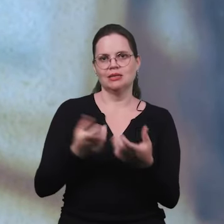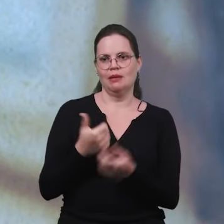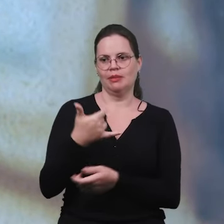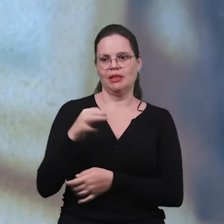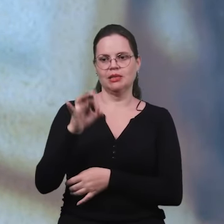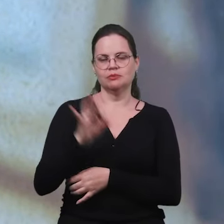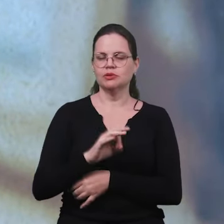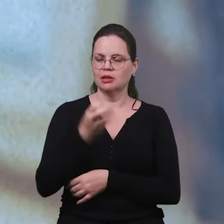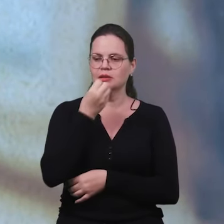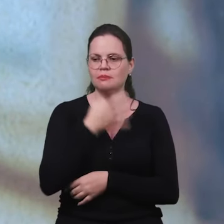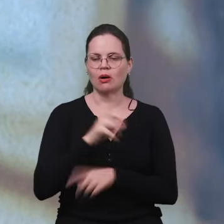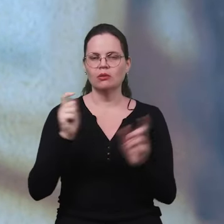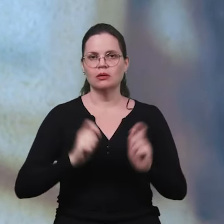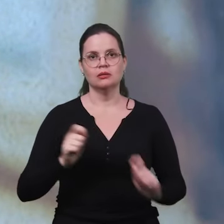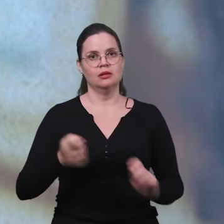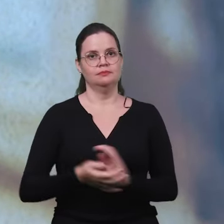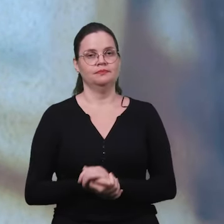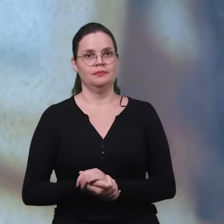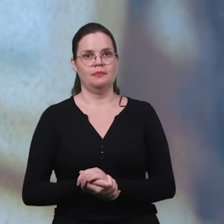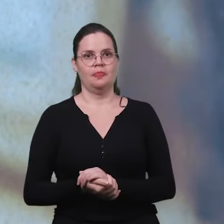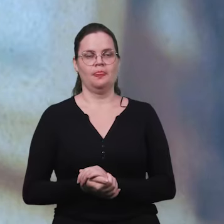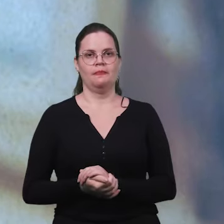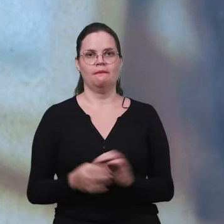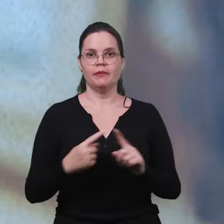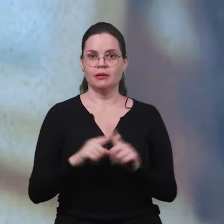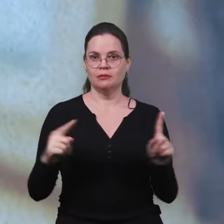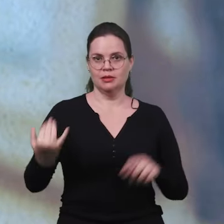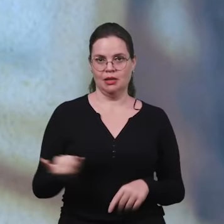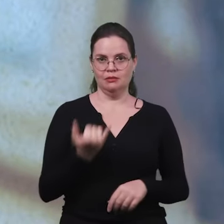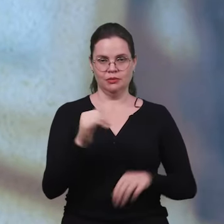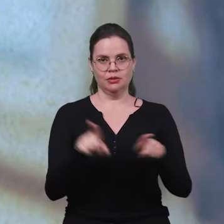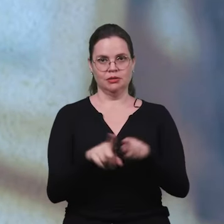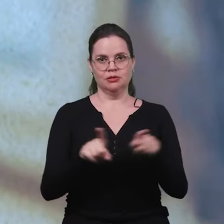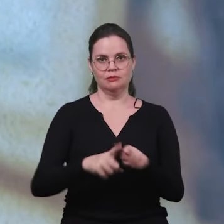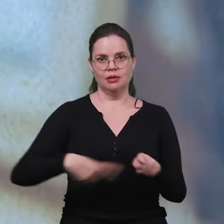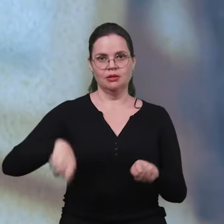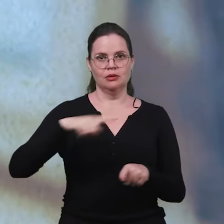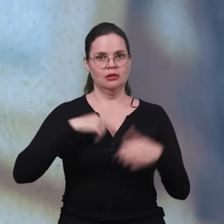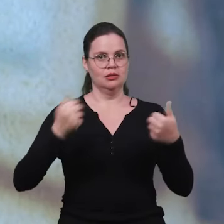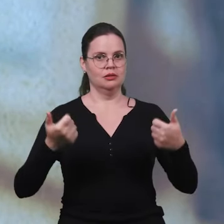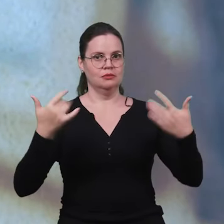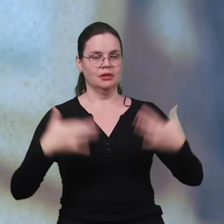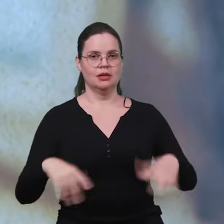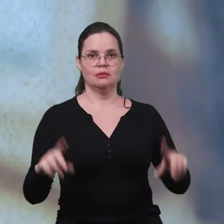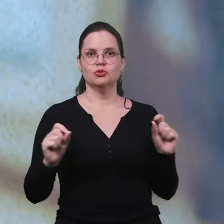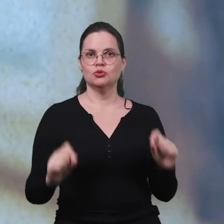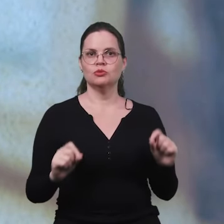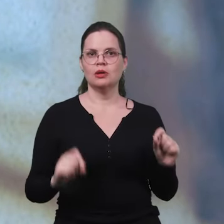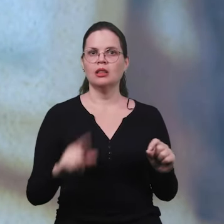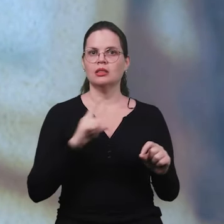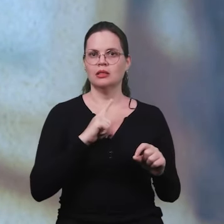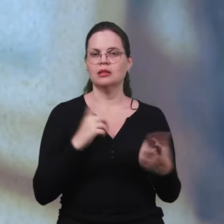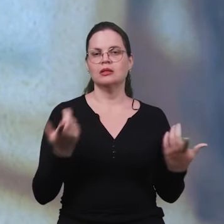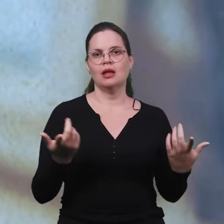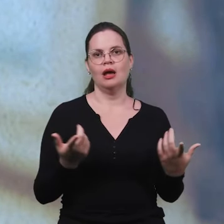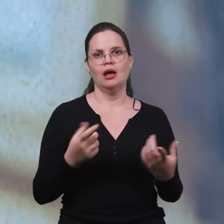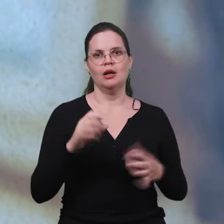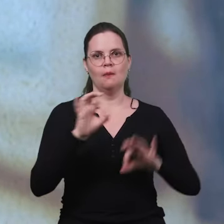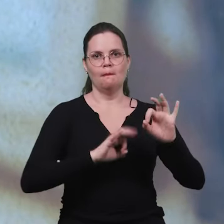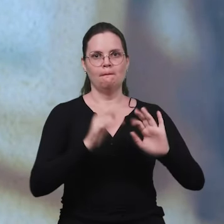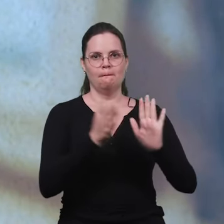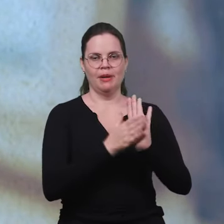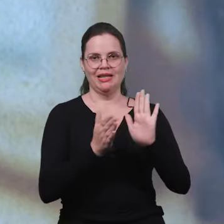essa parte. Agora, é muito importante a gente falar, doutor Rodrigo, que existem instrumentos do